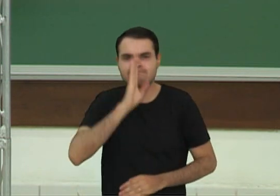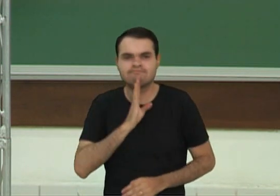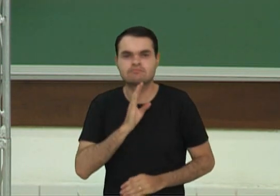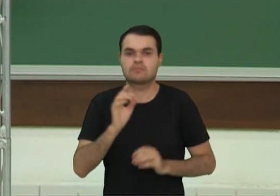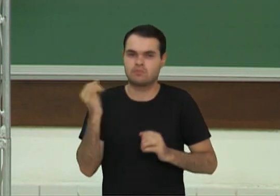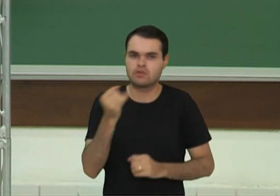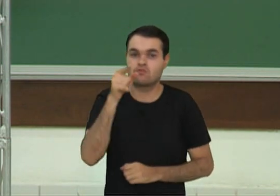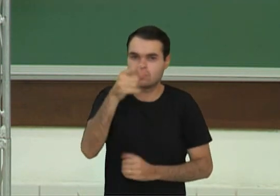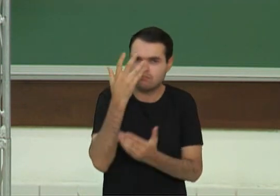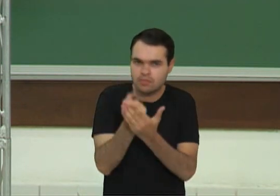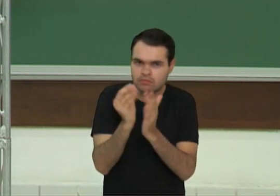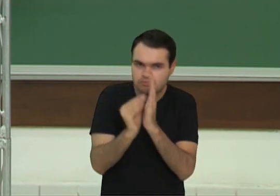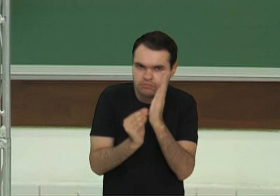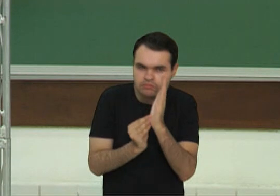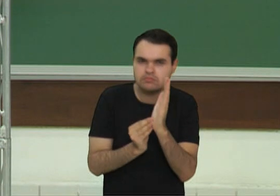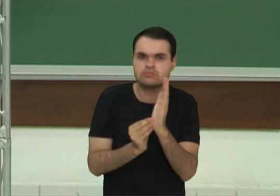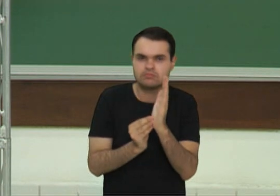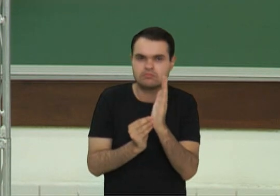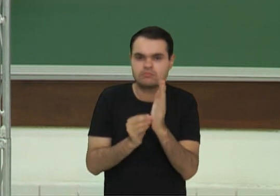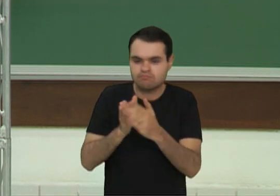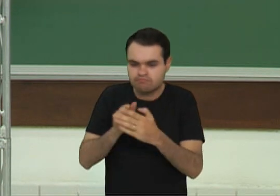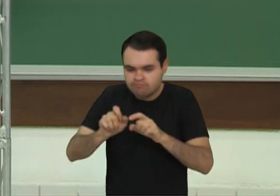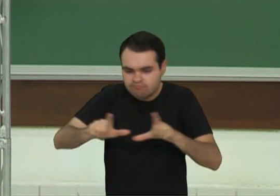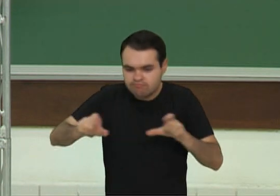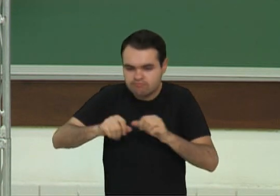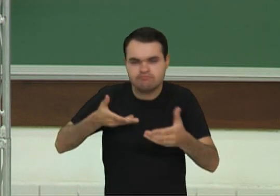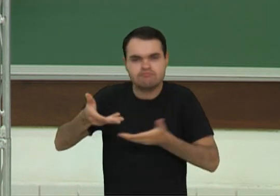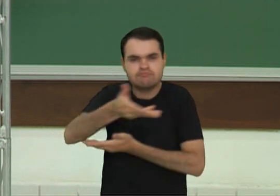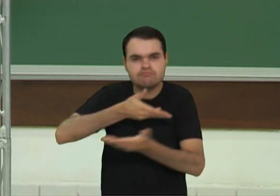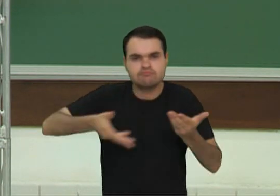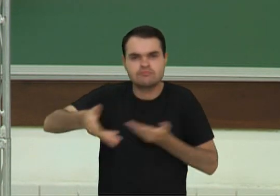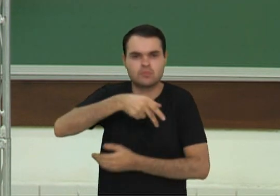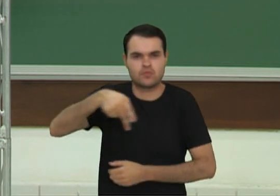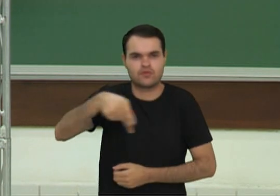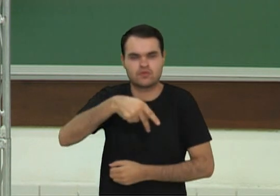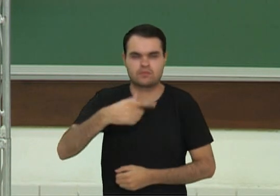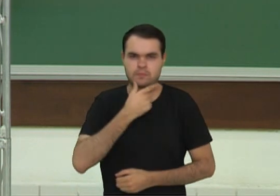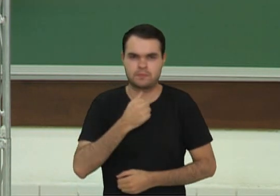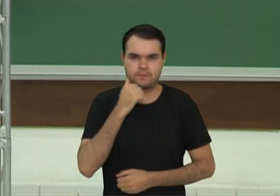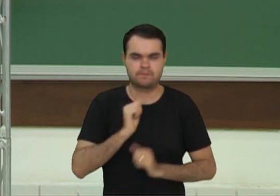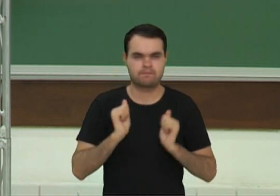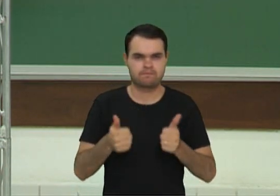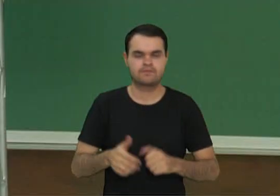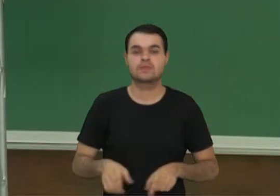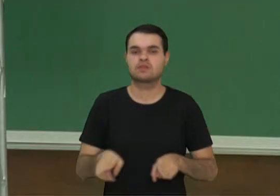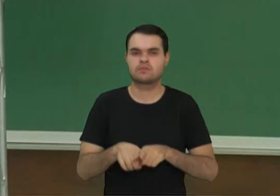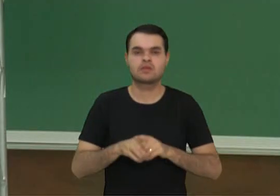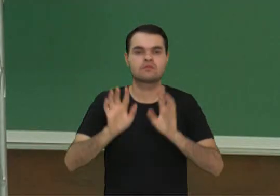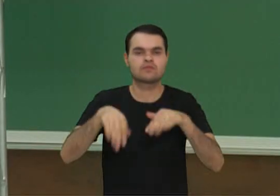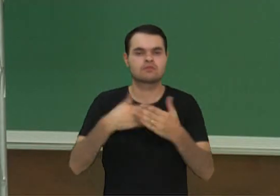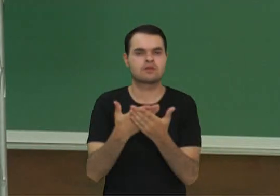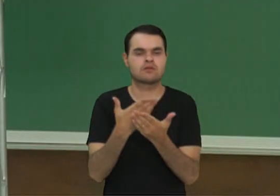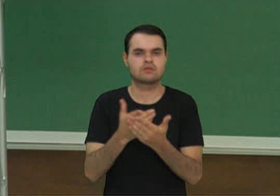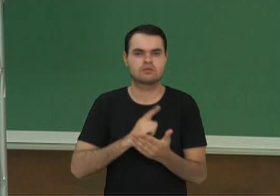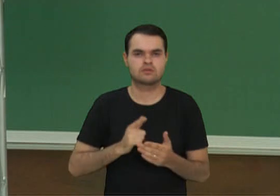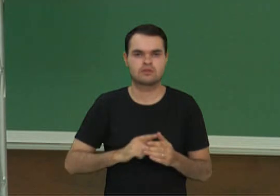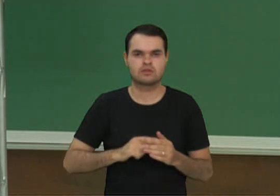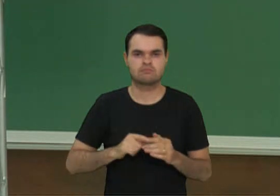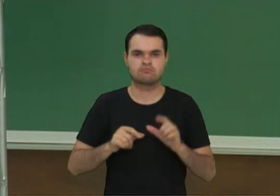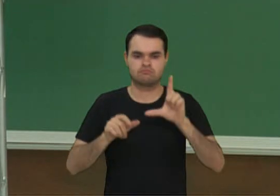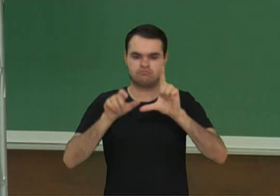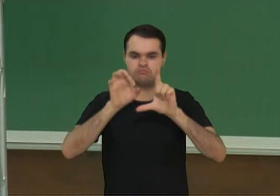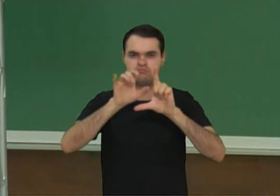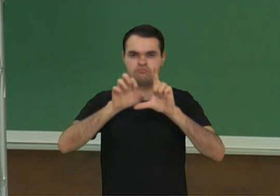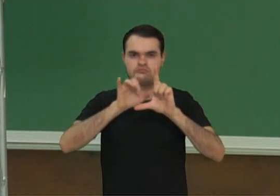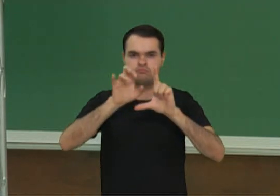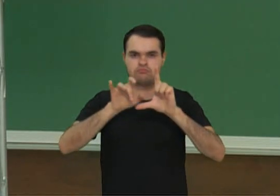aplicativo, acesse as plataformas disponibilizadas e interaja com o seu professor ou sua professora. Também no final da aula vai ficar um QR Code